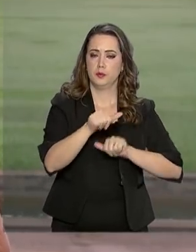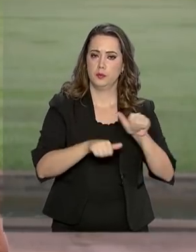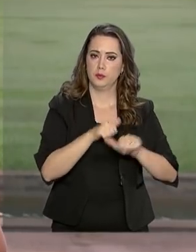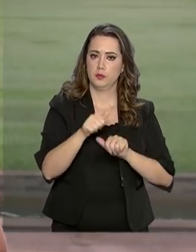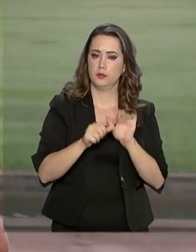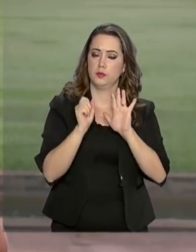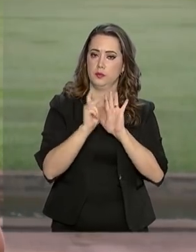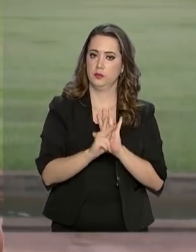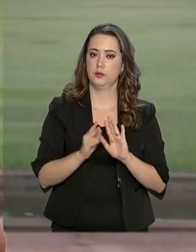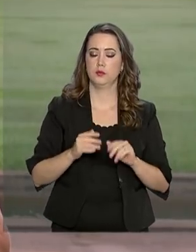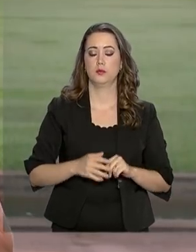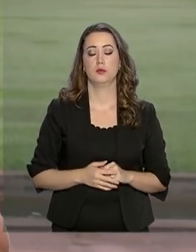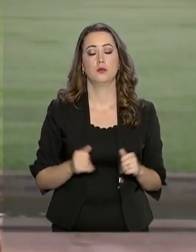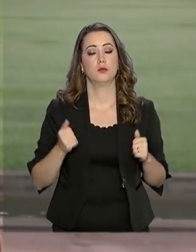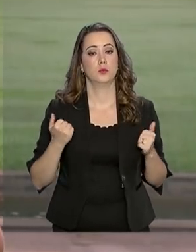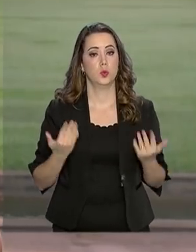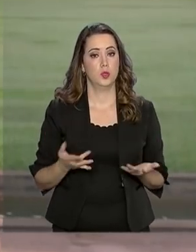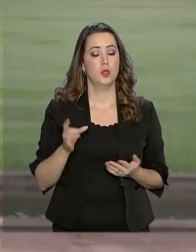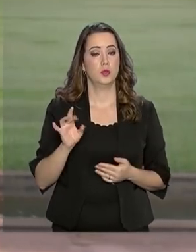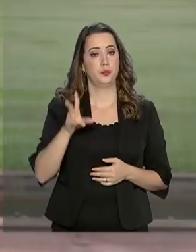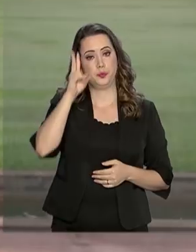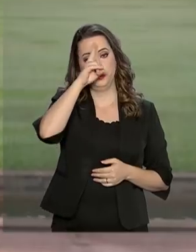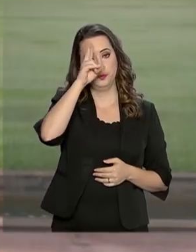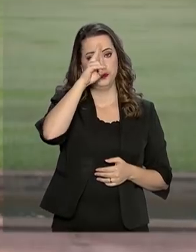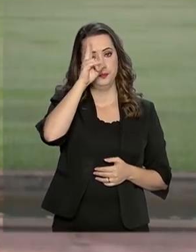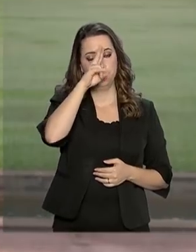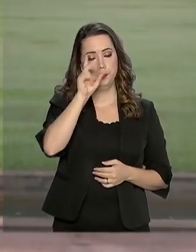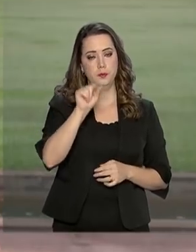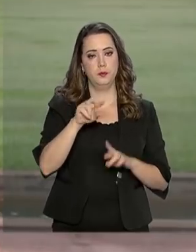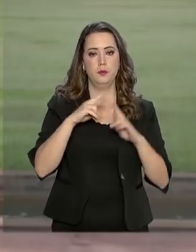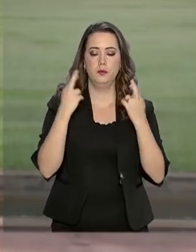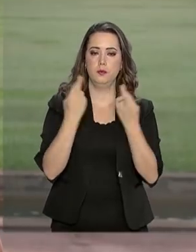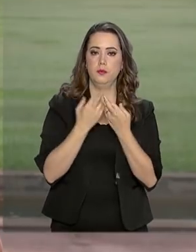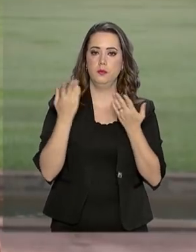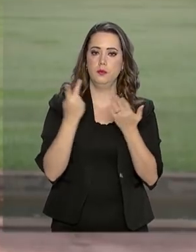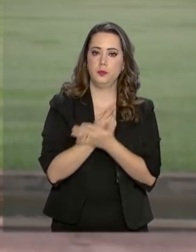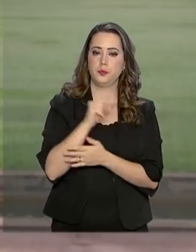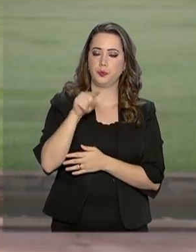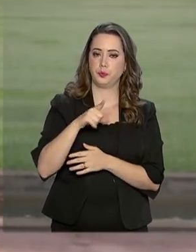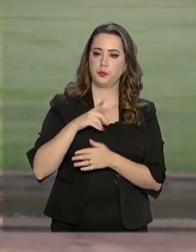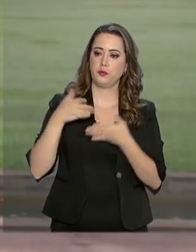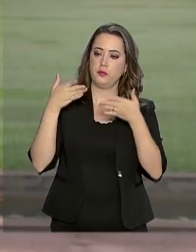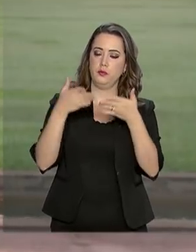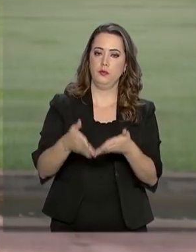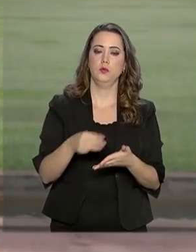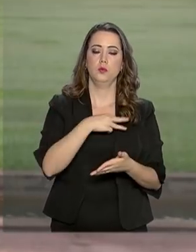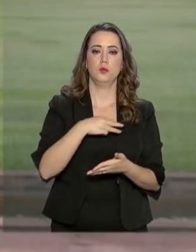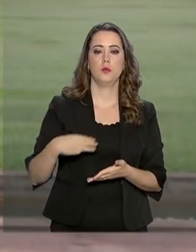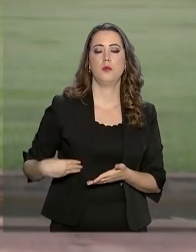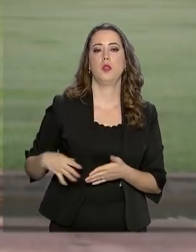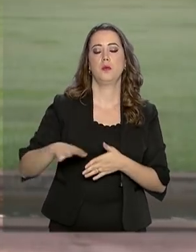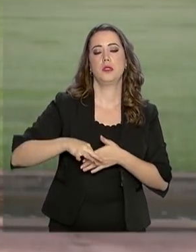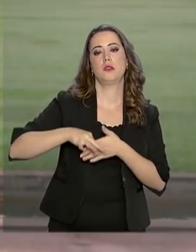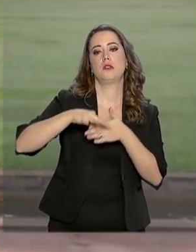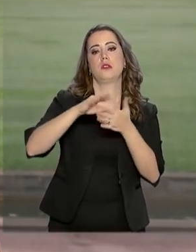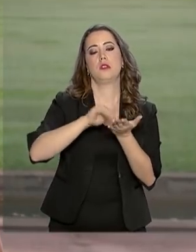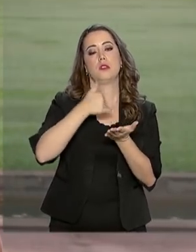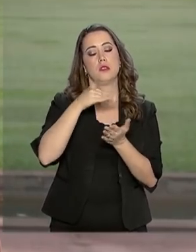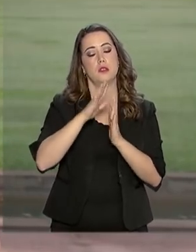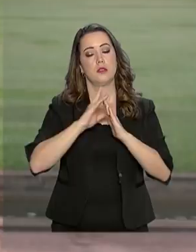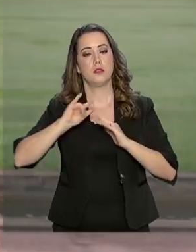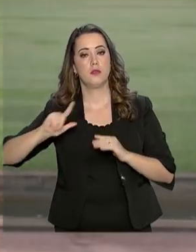da Previdência. Então, apenas lembrando, essa reunião realizada hoje aqui contou também com a presença do ministro-chefe da Casa Civil,